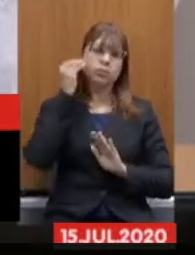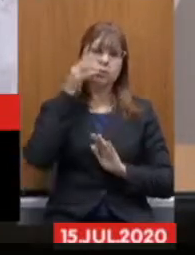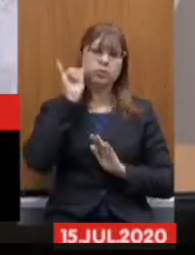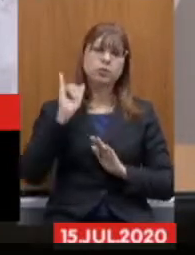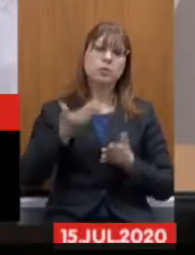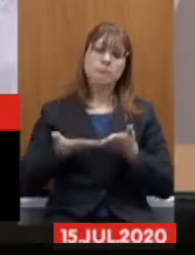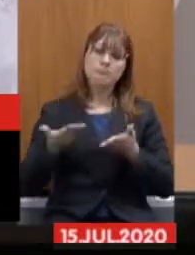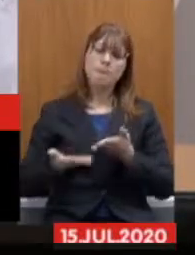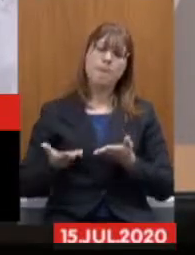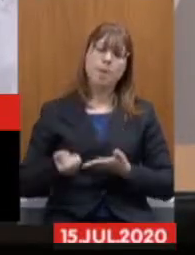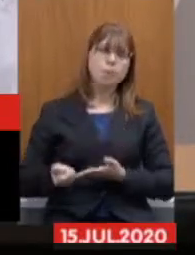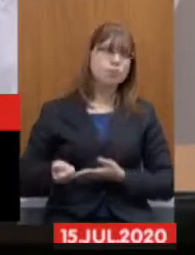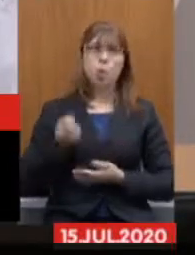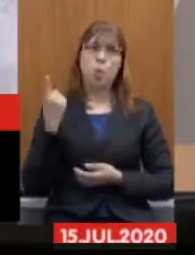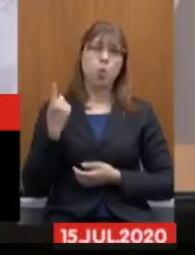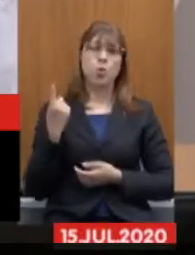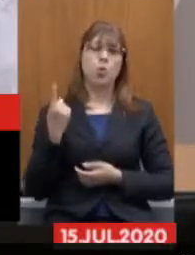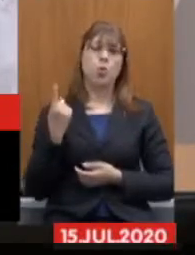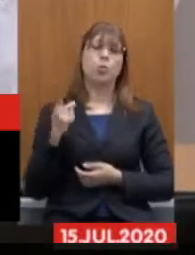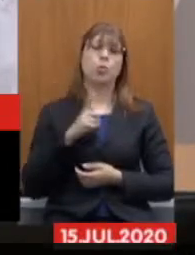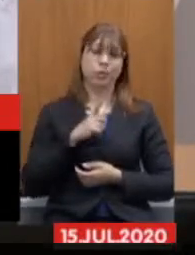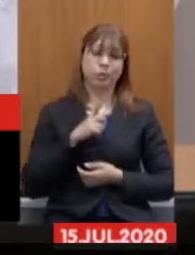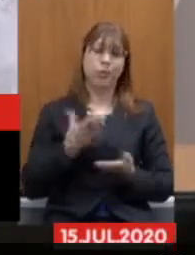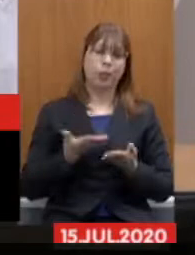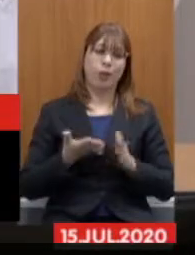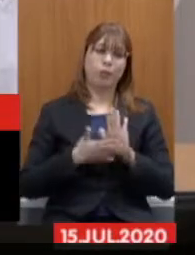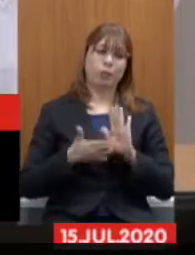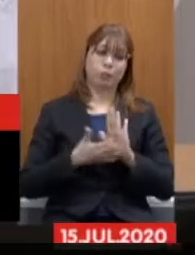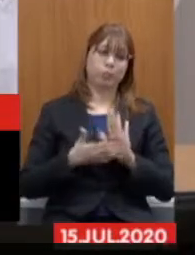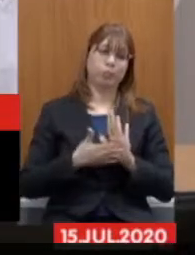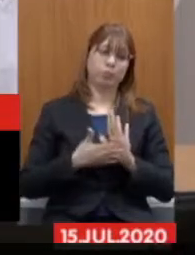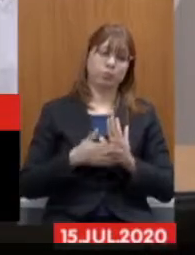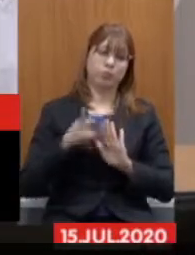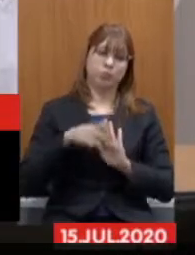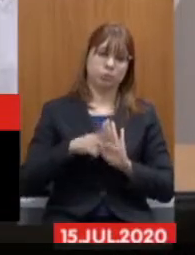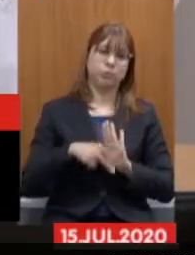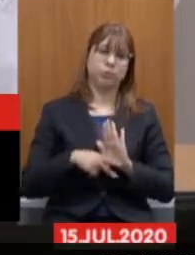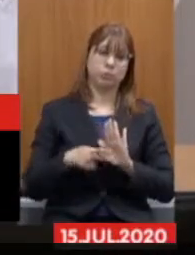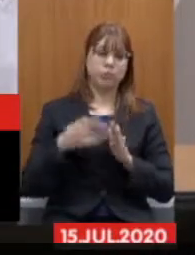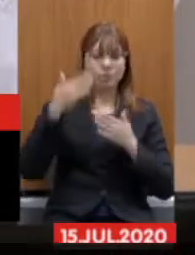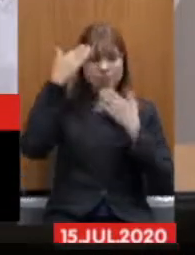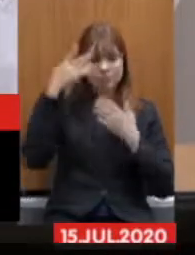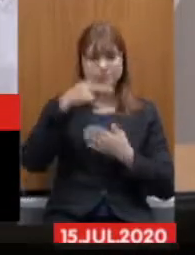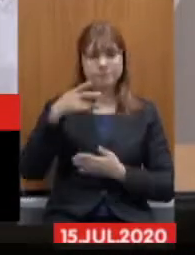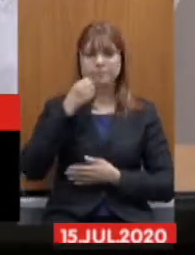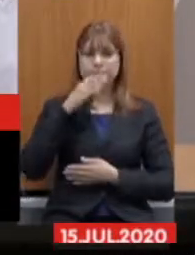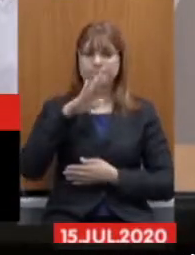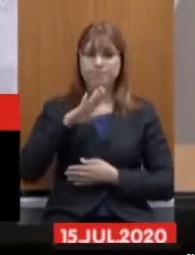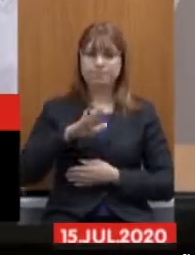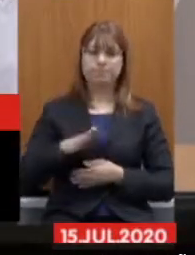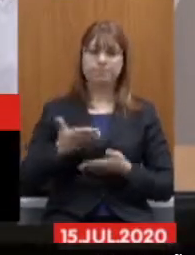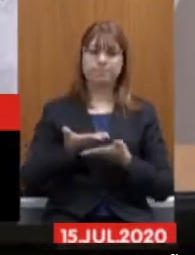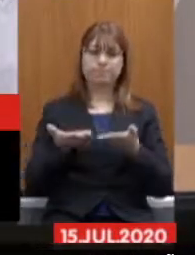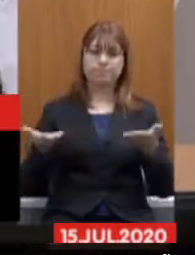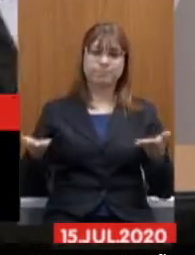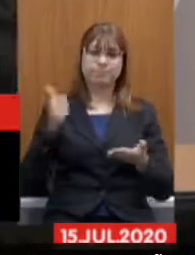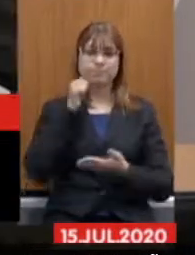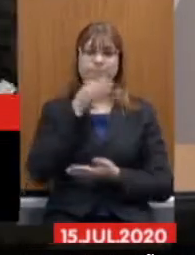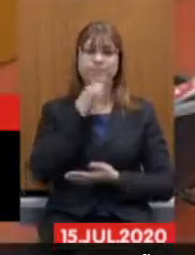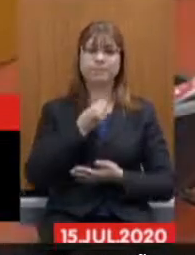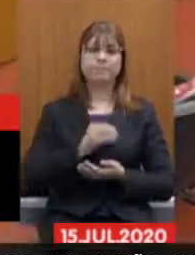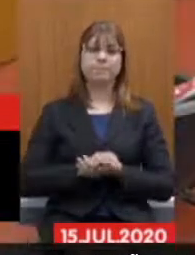perdas absurdas atuais que estão no projeto atual obrigado presidente boa tarde a todas ea